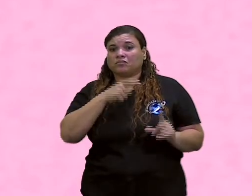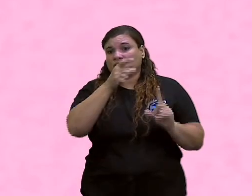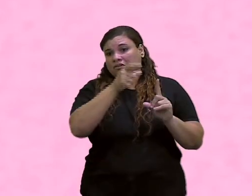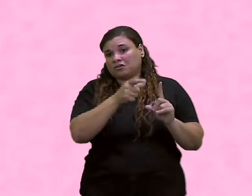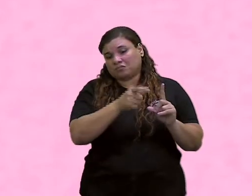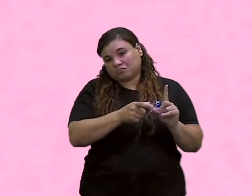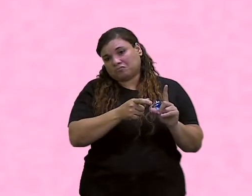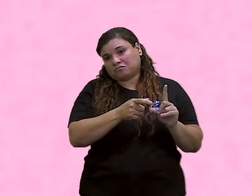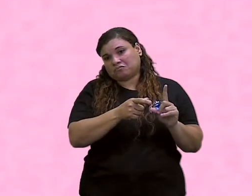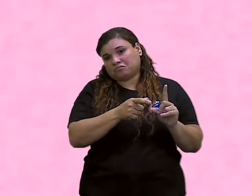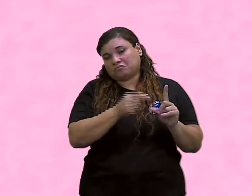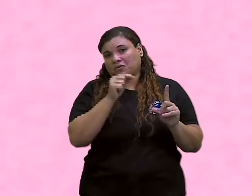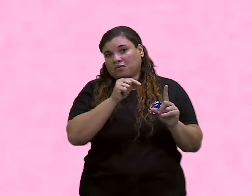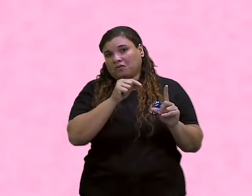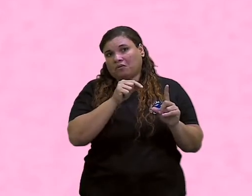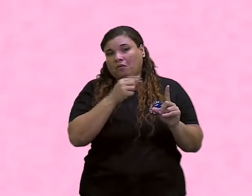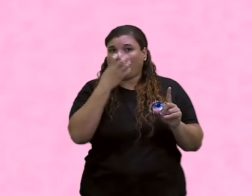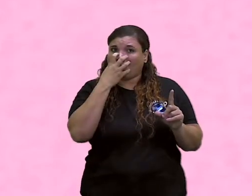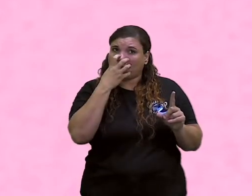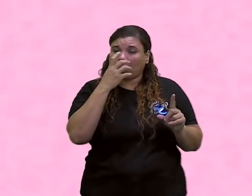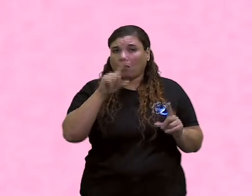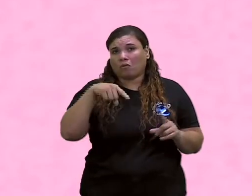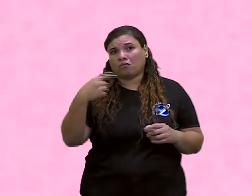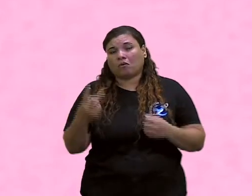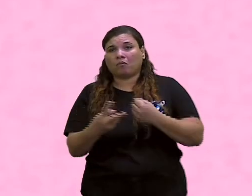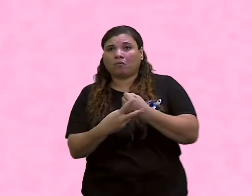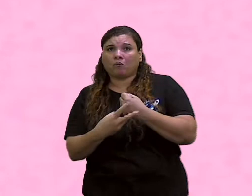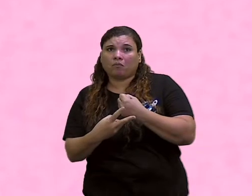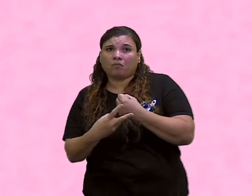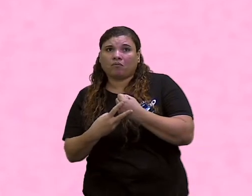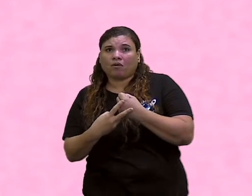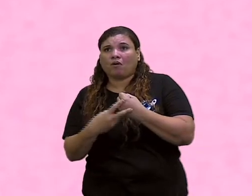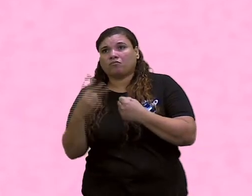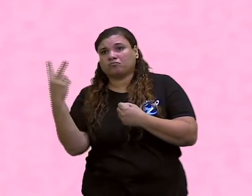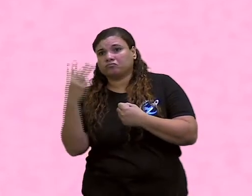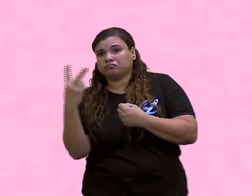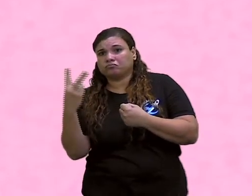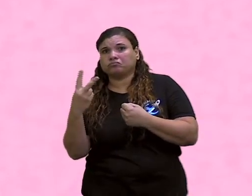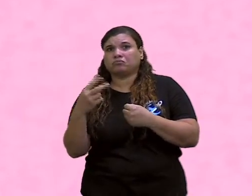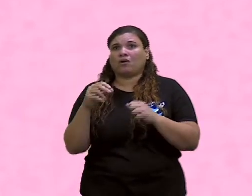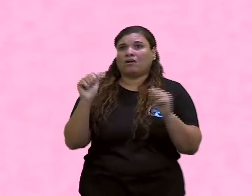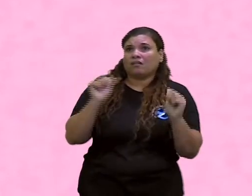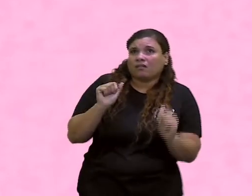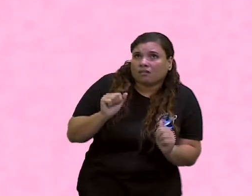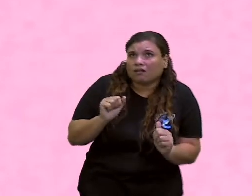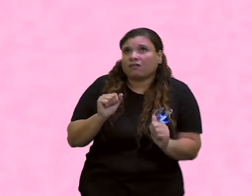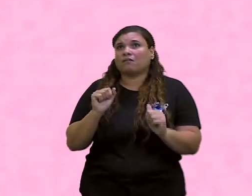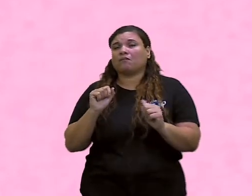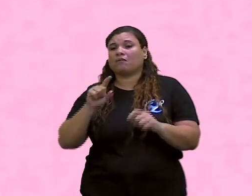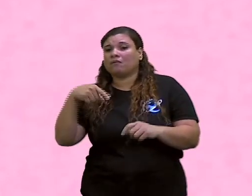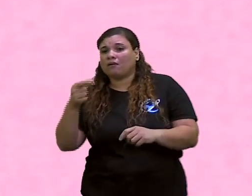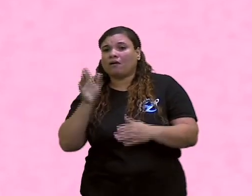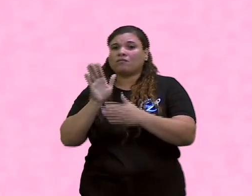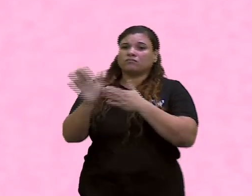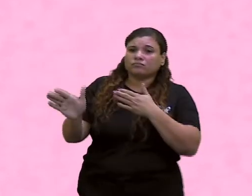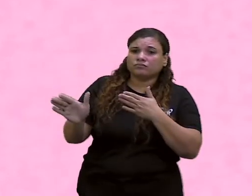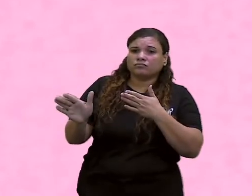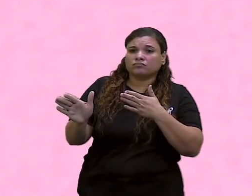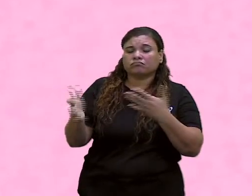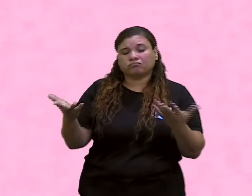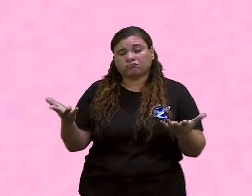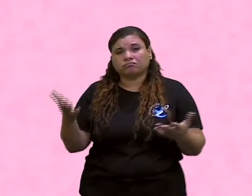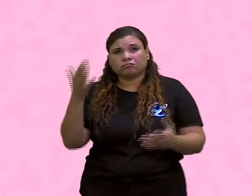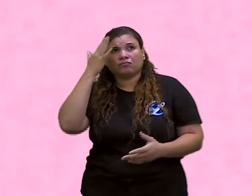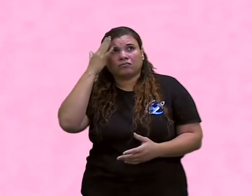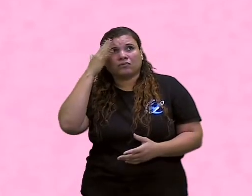2 verbos, né? Tremia e fugiu. Não há mais informações aí, né? Não tem detalhes do